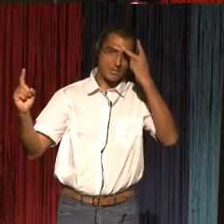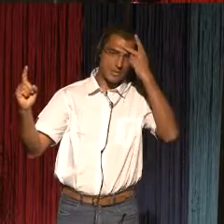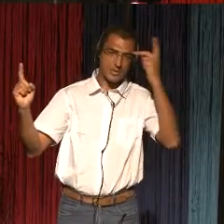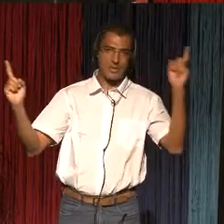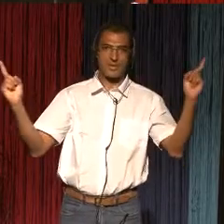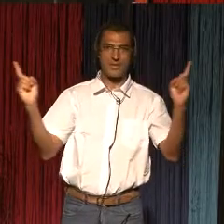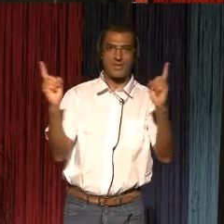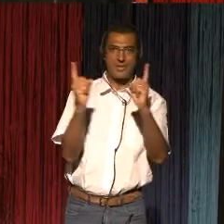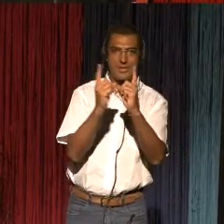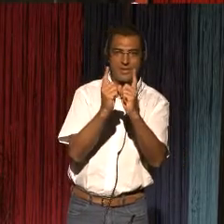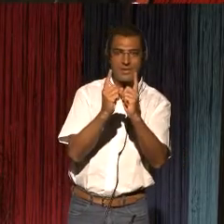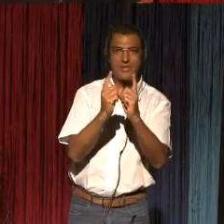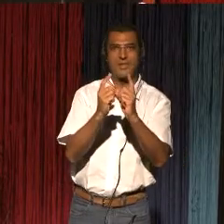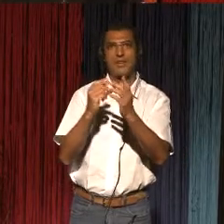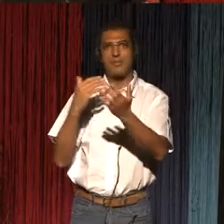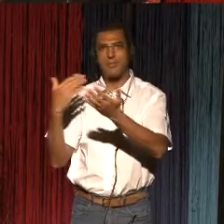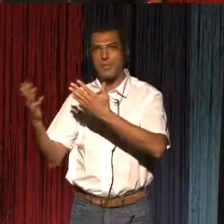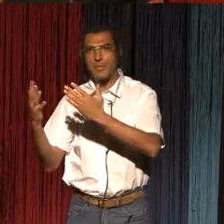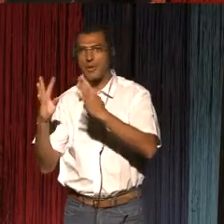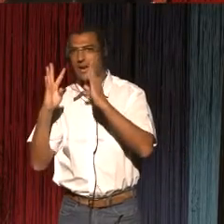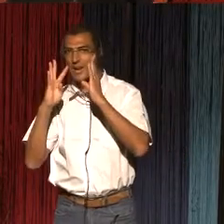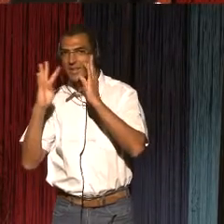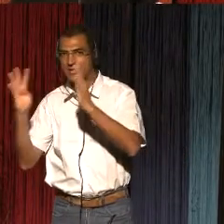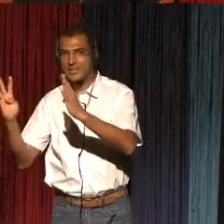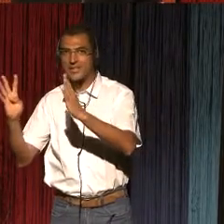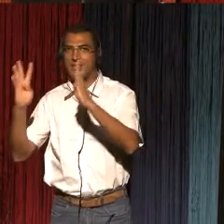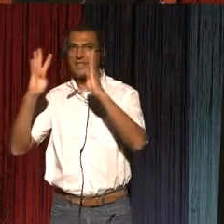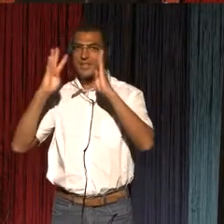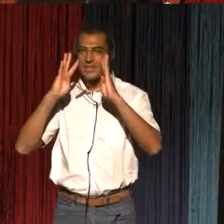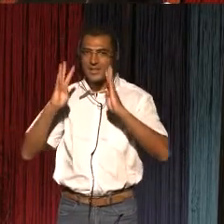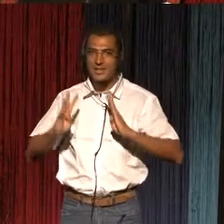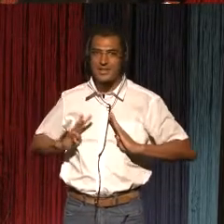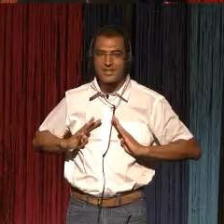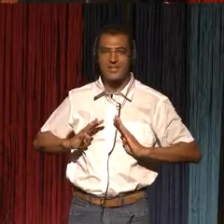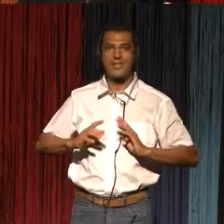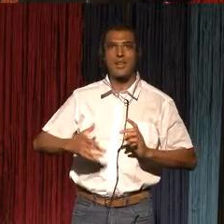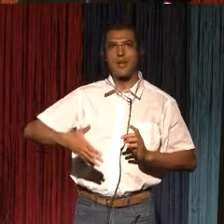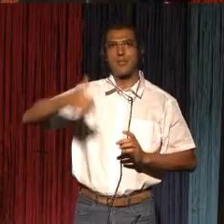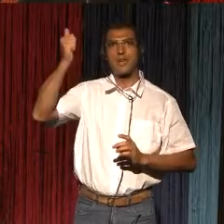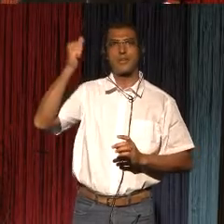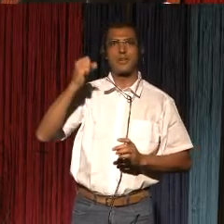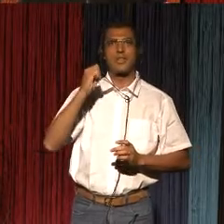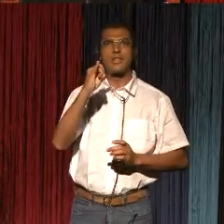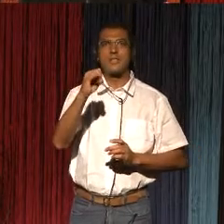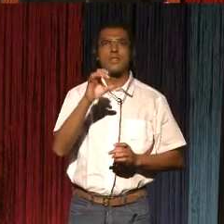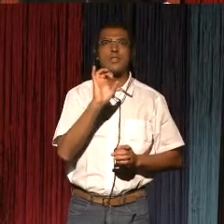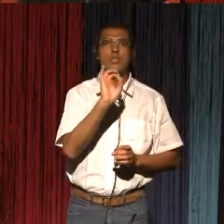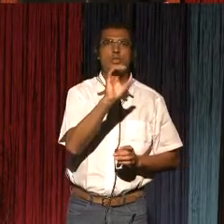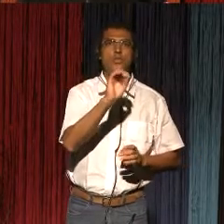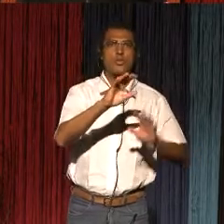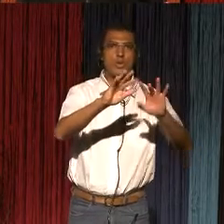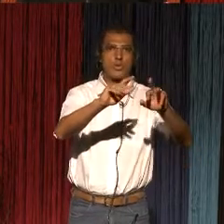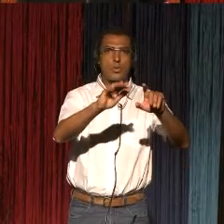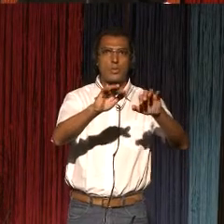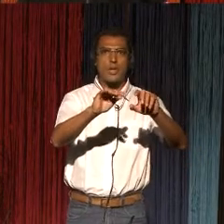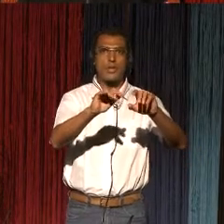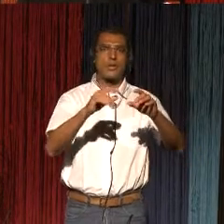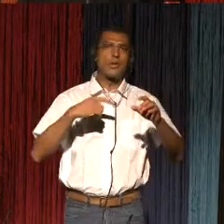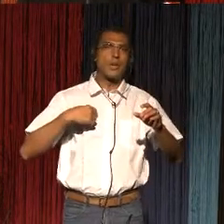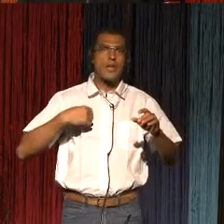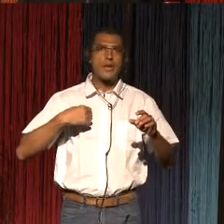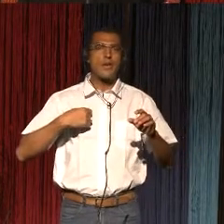mentor que dá um suporte, que acredita no programa e onde acredita na capacidade de